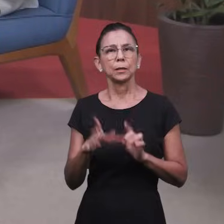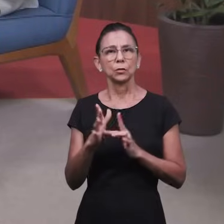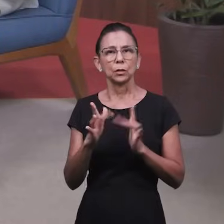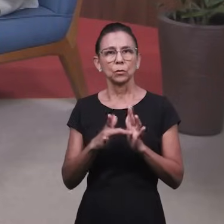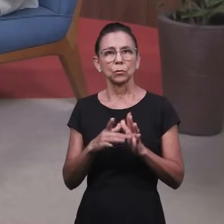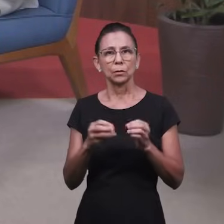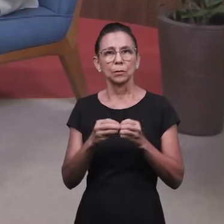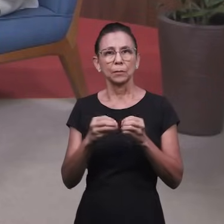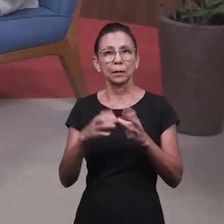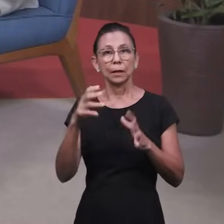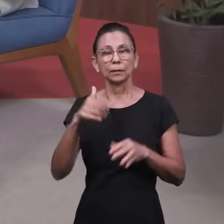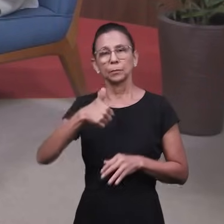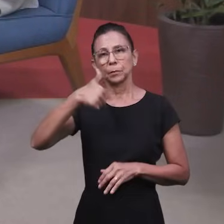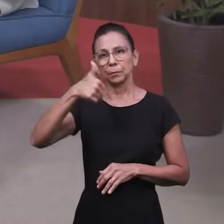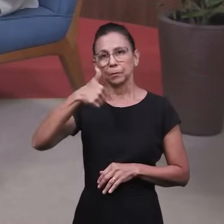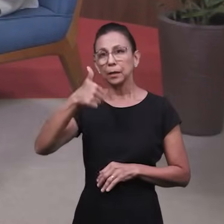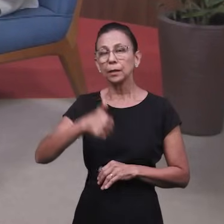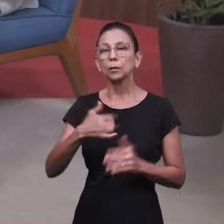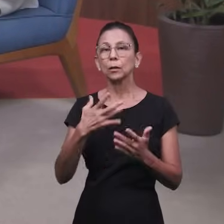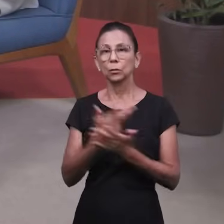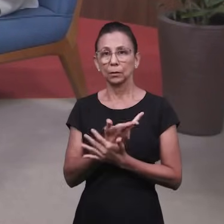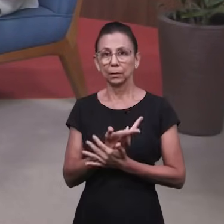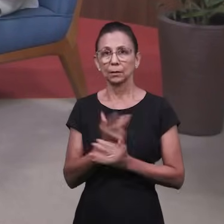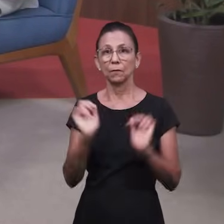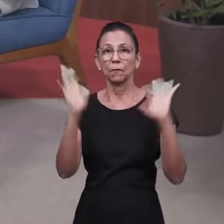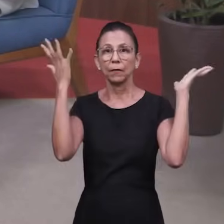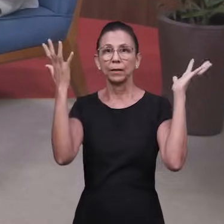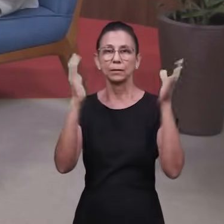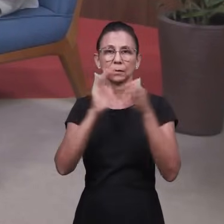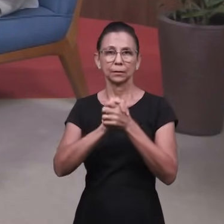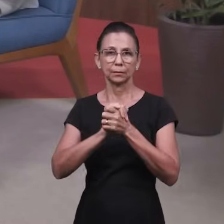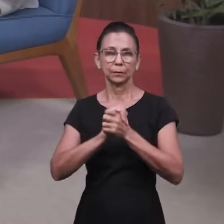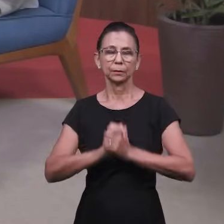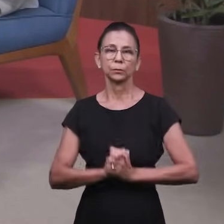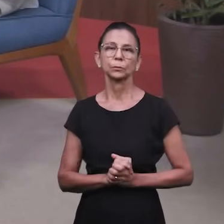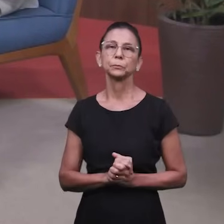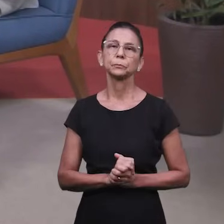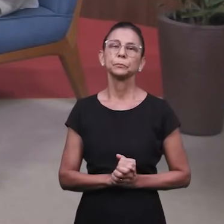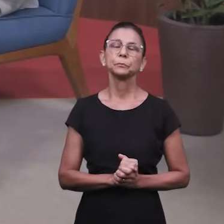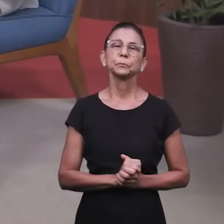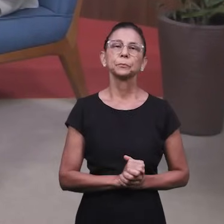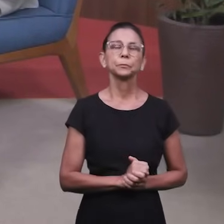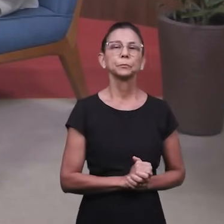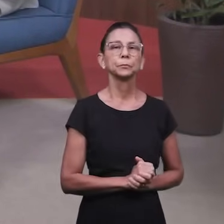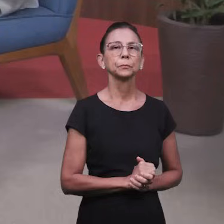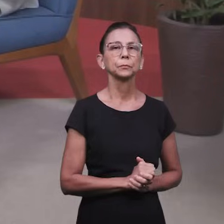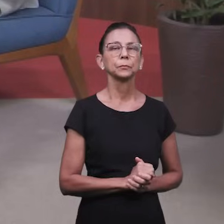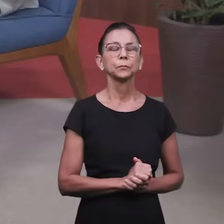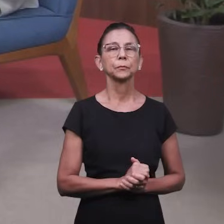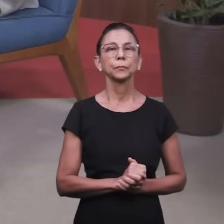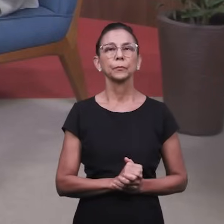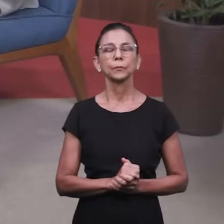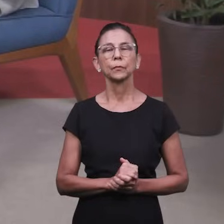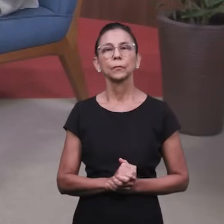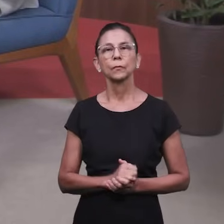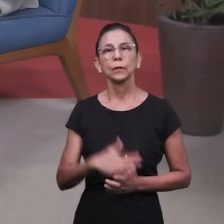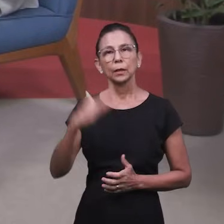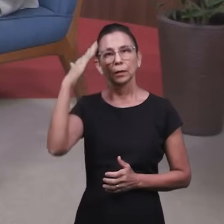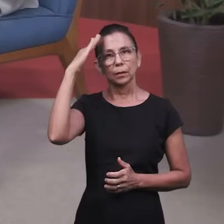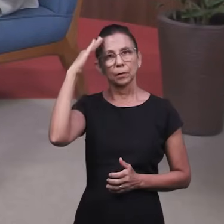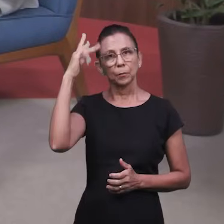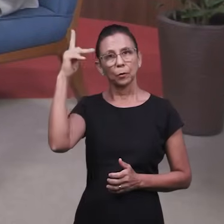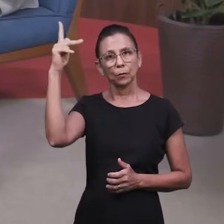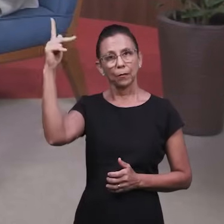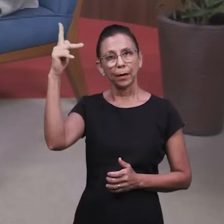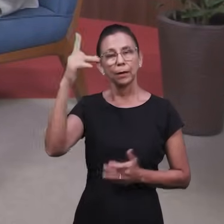de Jesus foi exatamente num casamento, uma festa de casamento. E o livro de Provérbios,